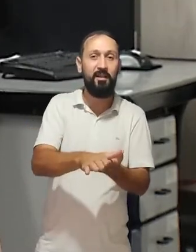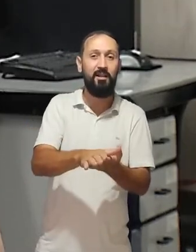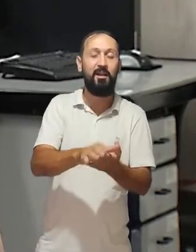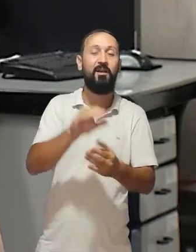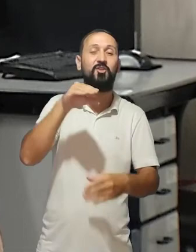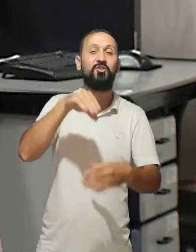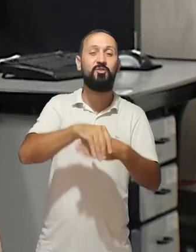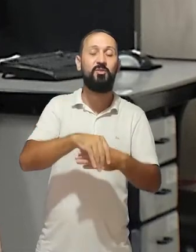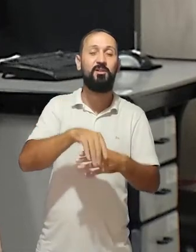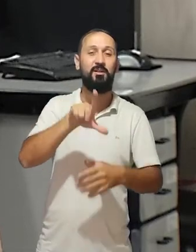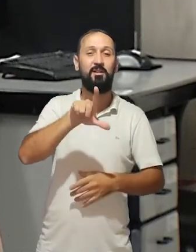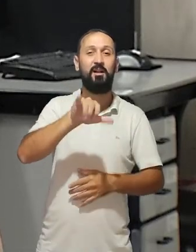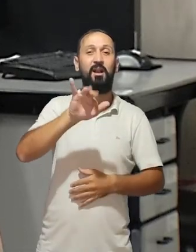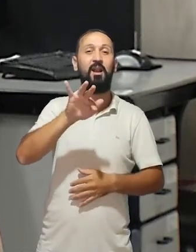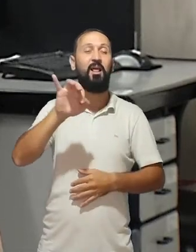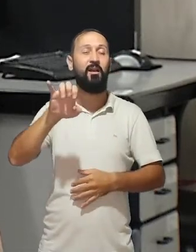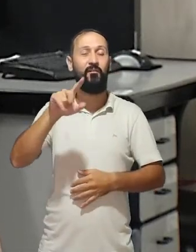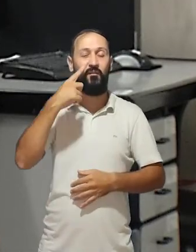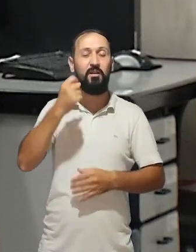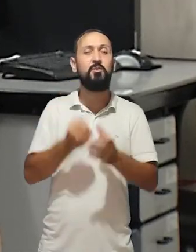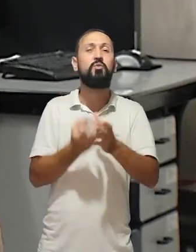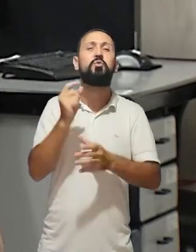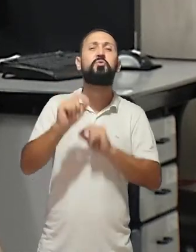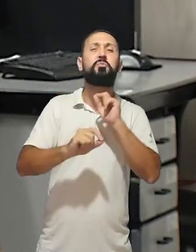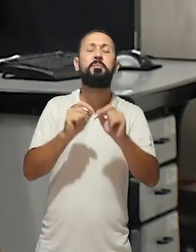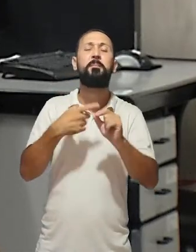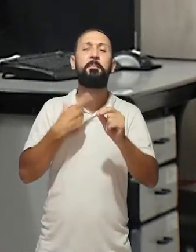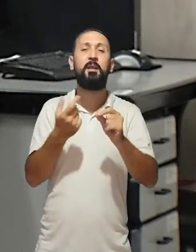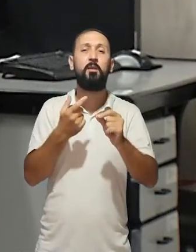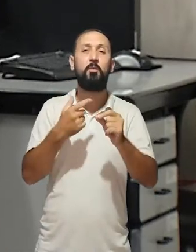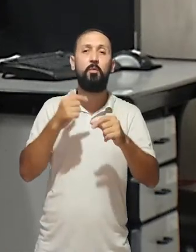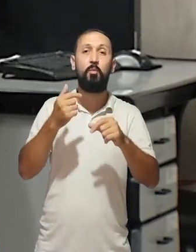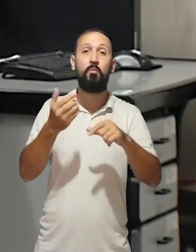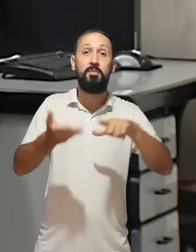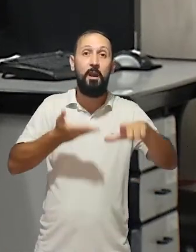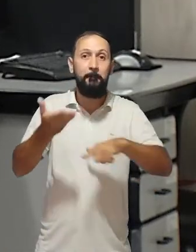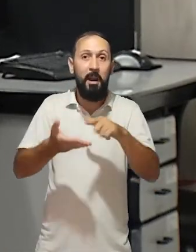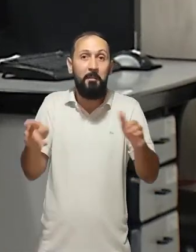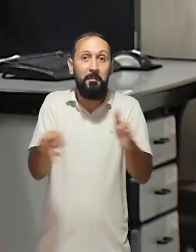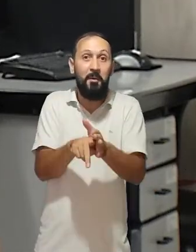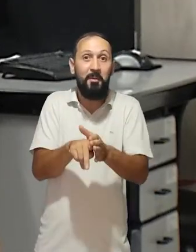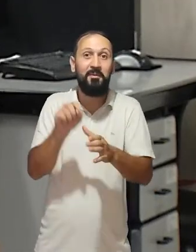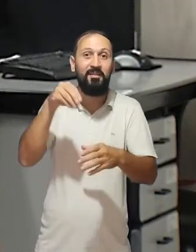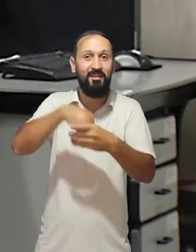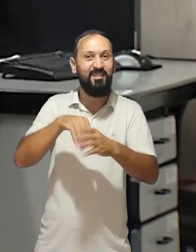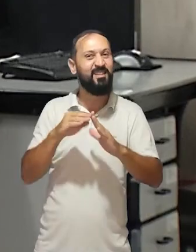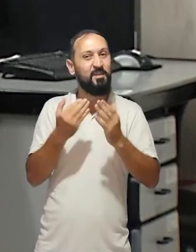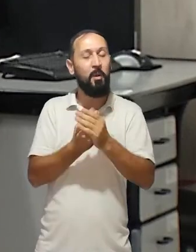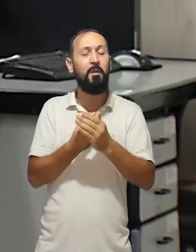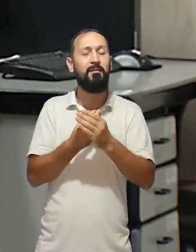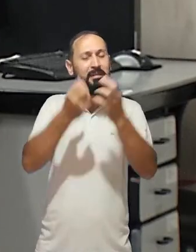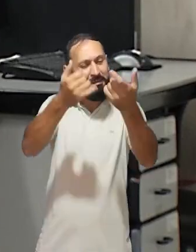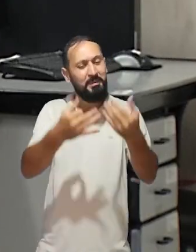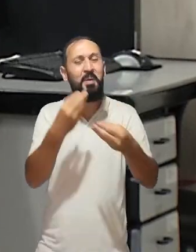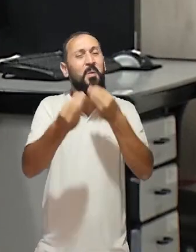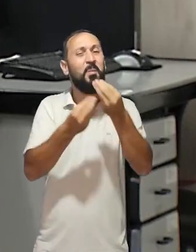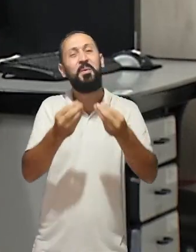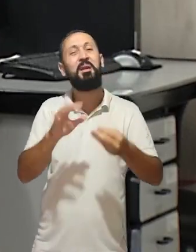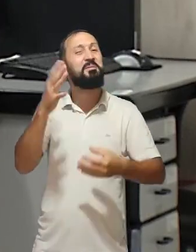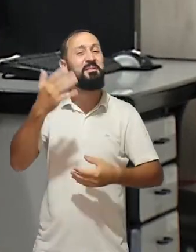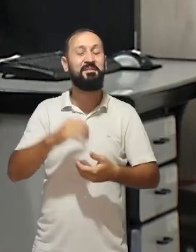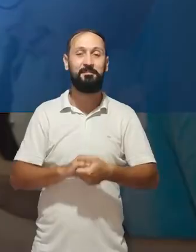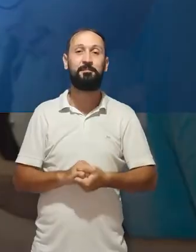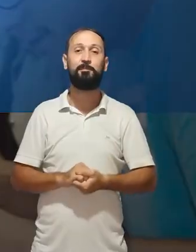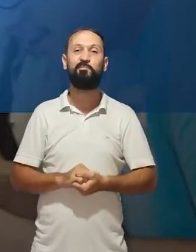Life Editora. Essa obra nasceu a partir de um trabalho de escola, né, Bia? Conta um pouco sobre esse processo